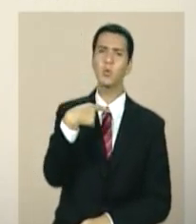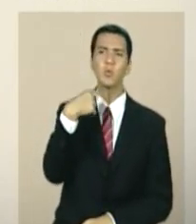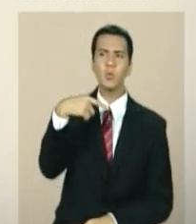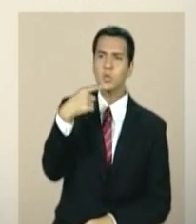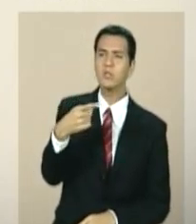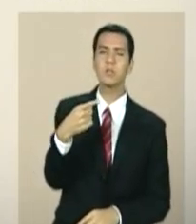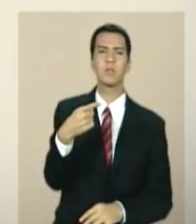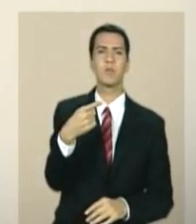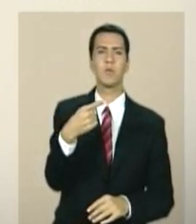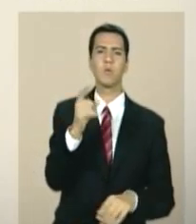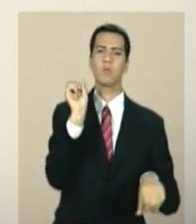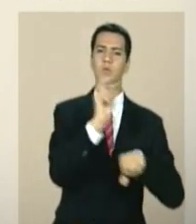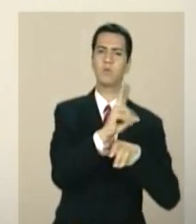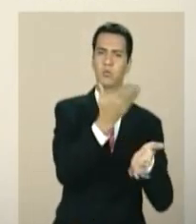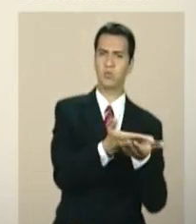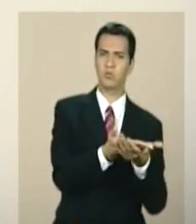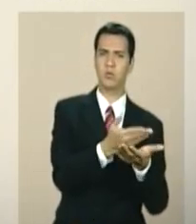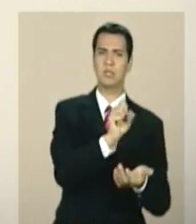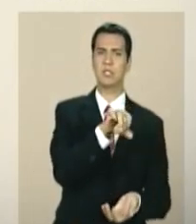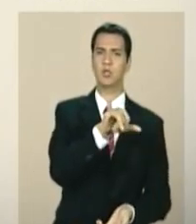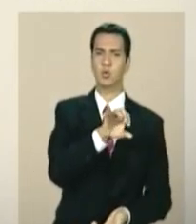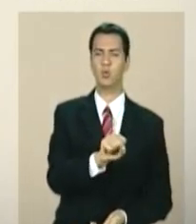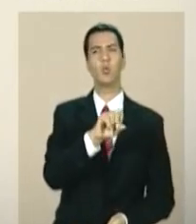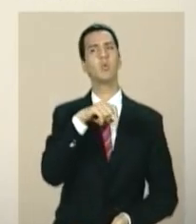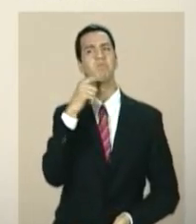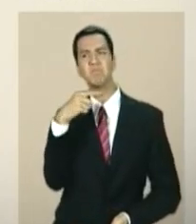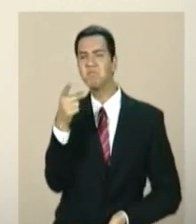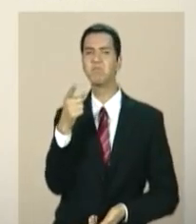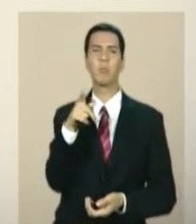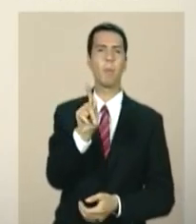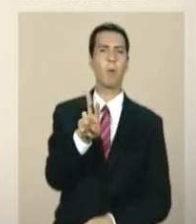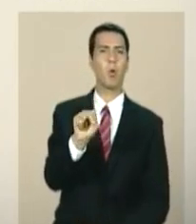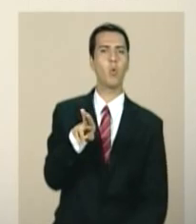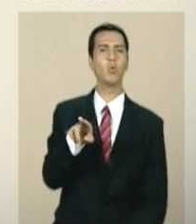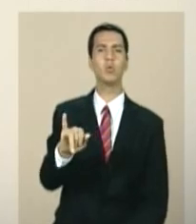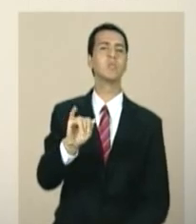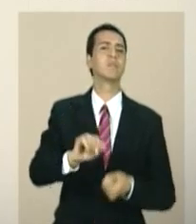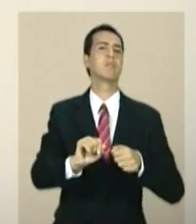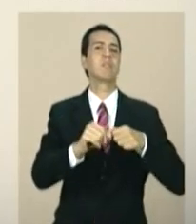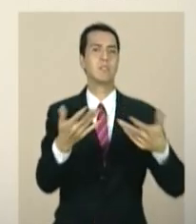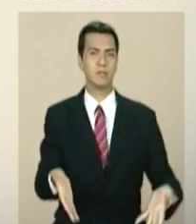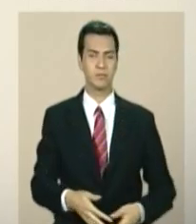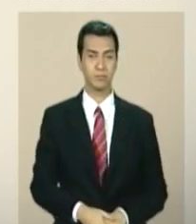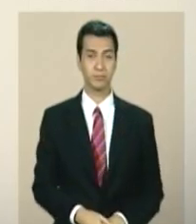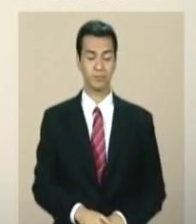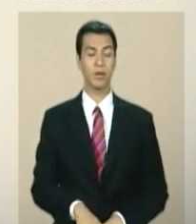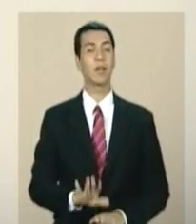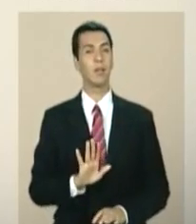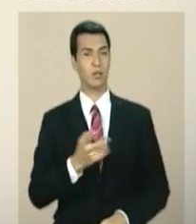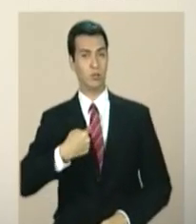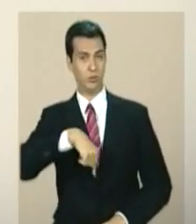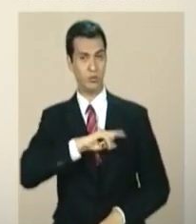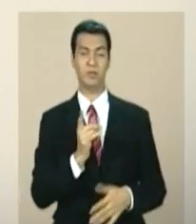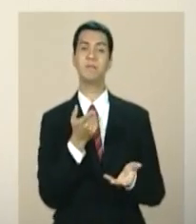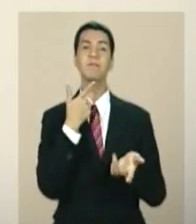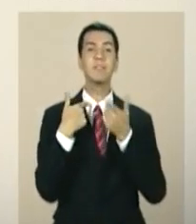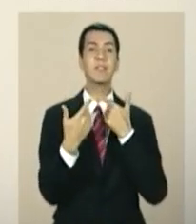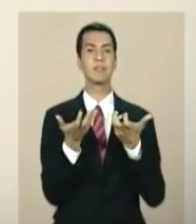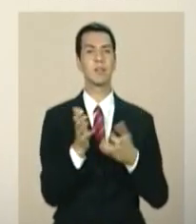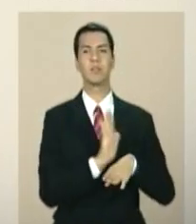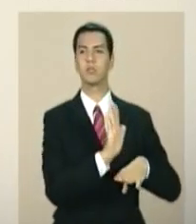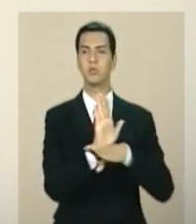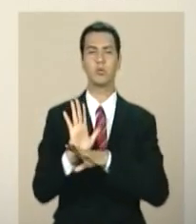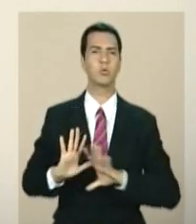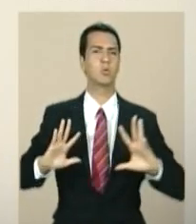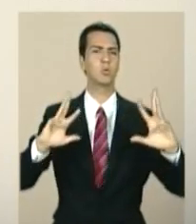presidenta nossa intenção é garantir a todos os jovens que queiram frequentar a universidade uma chance